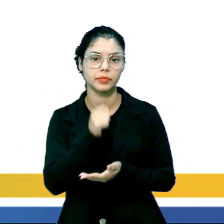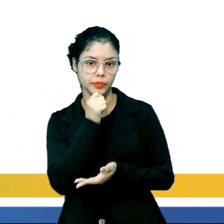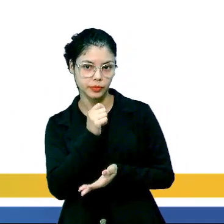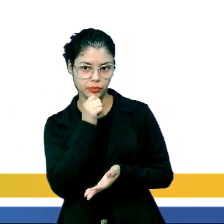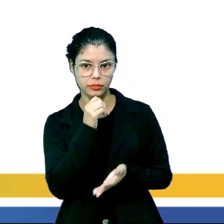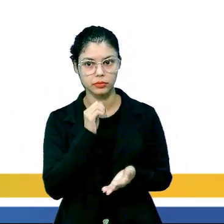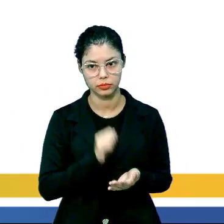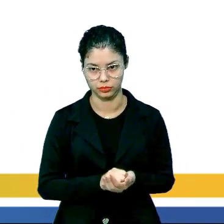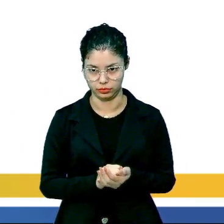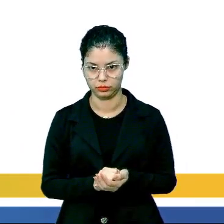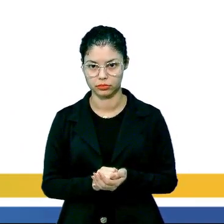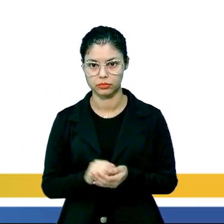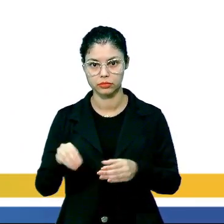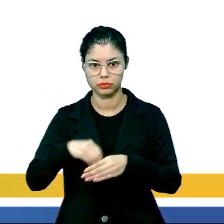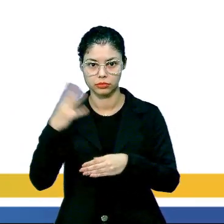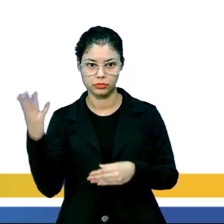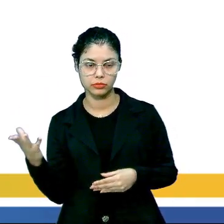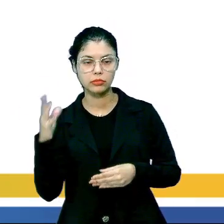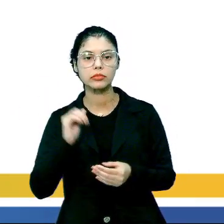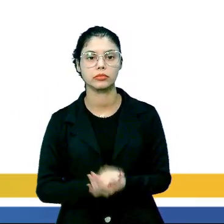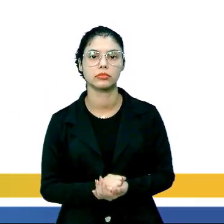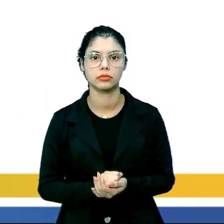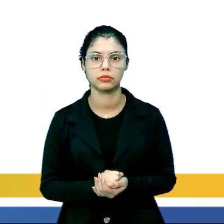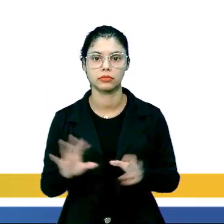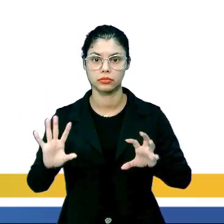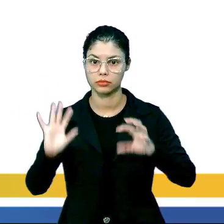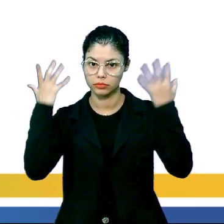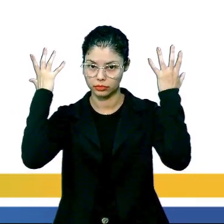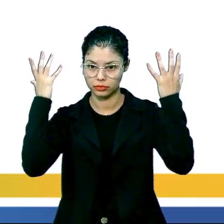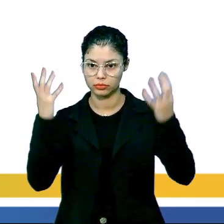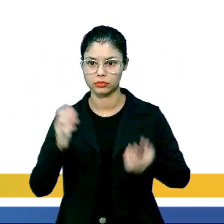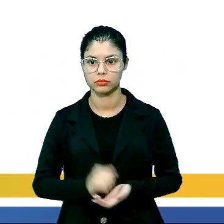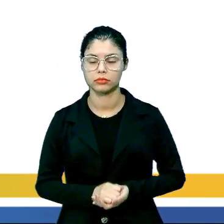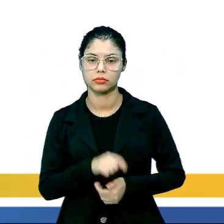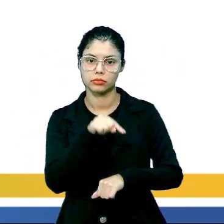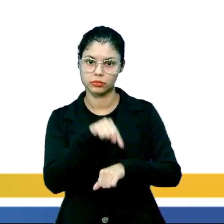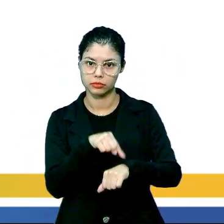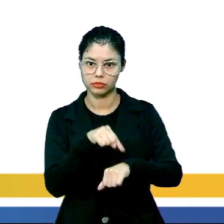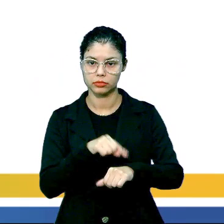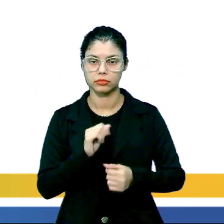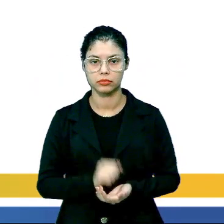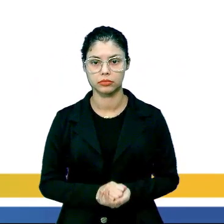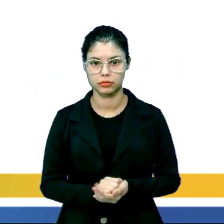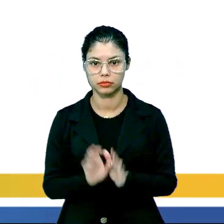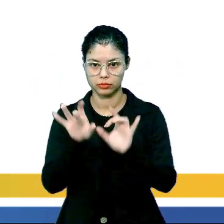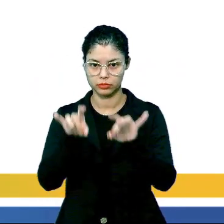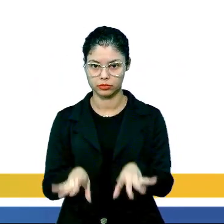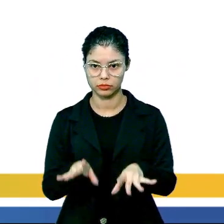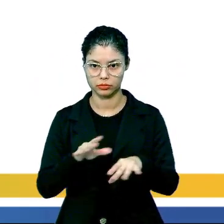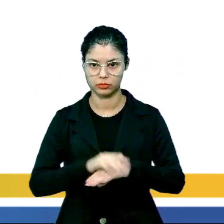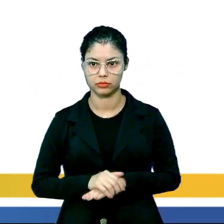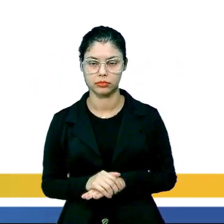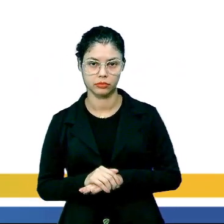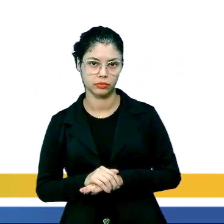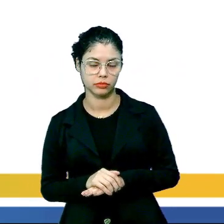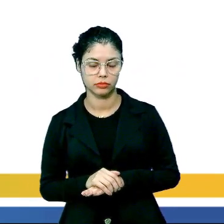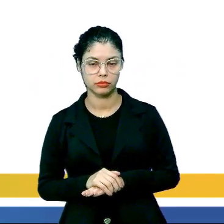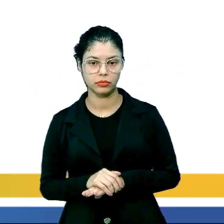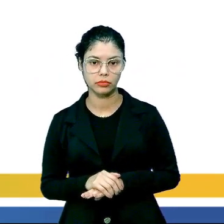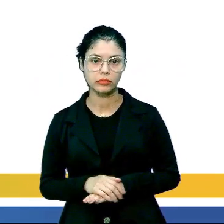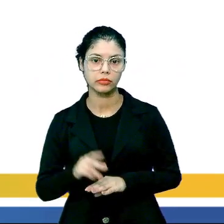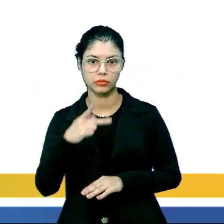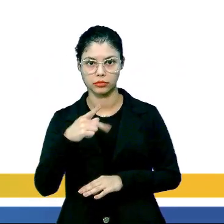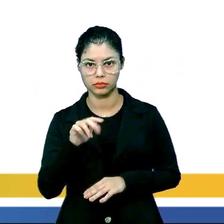em países estrangeiros, vai falar do clima-tempo. No último bloco, ele vai falar,